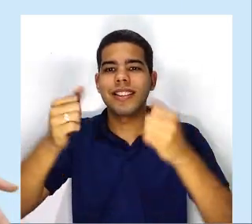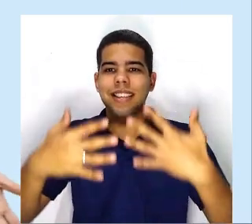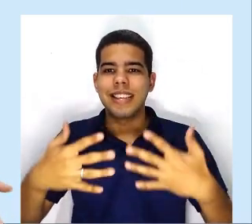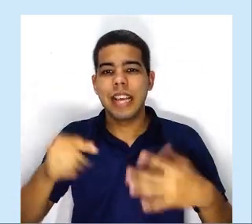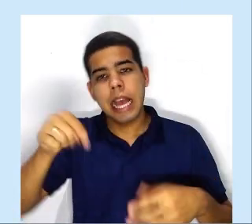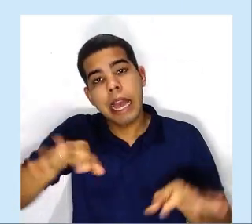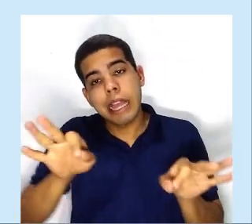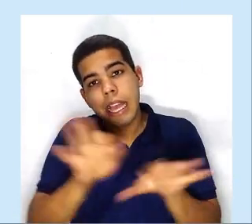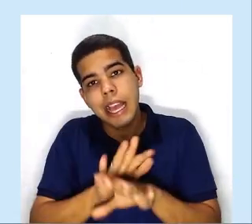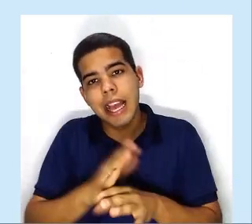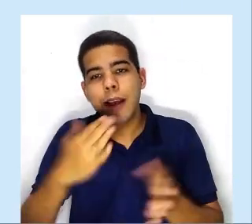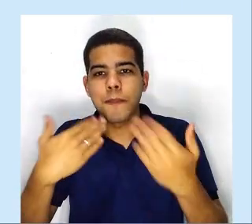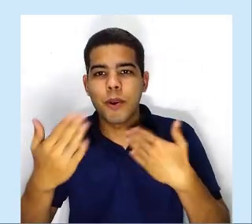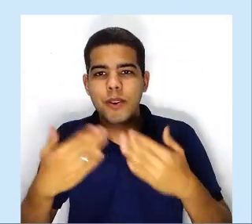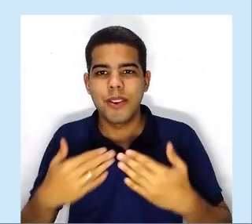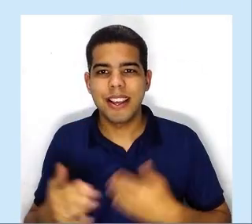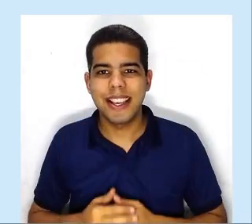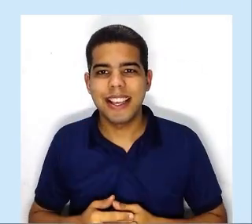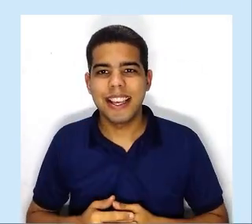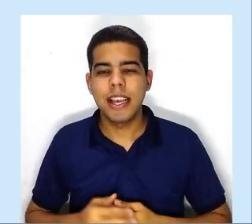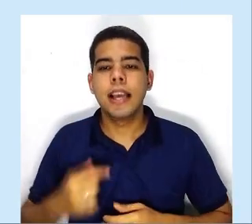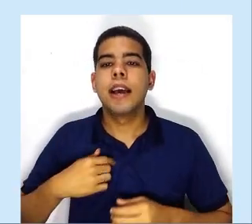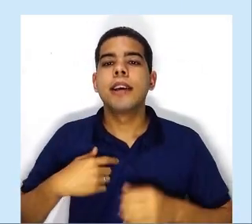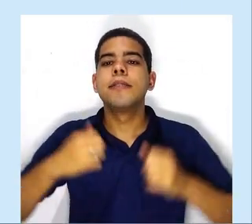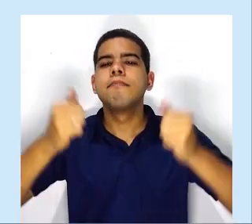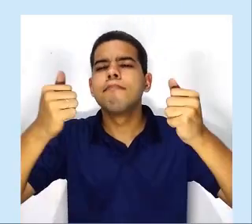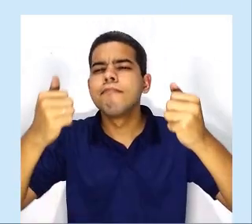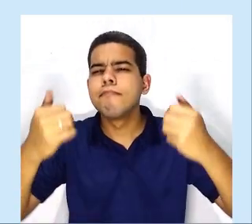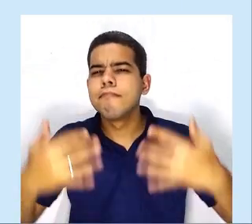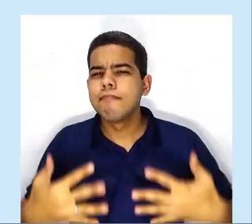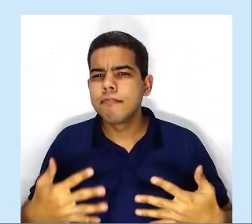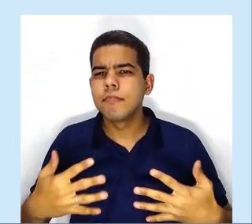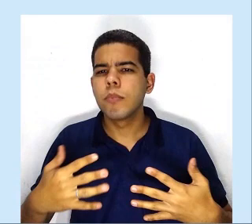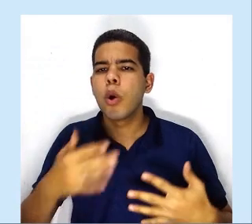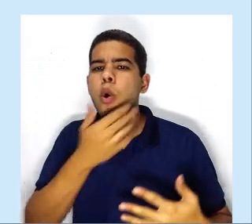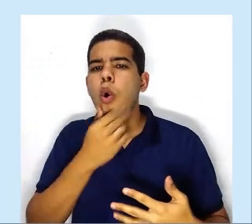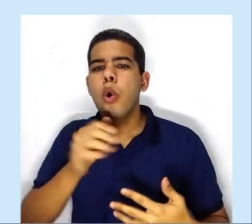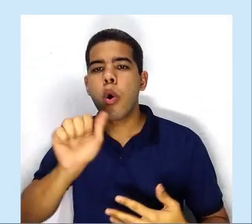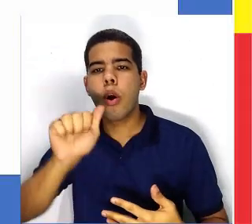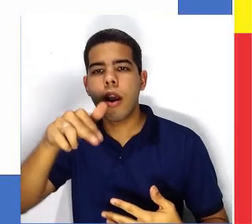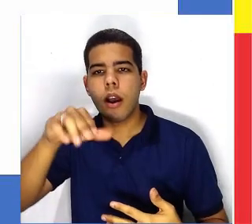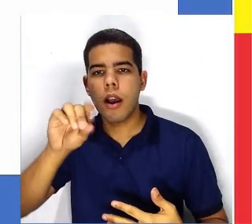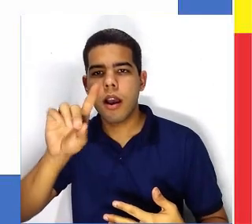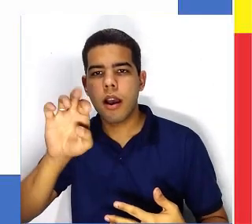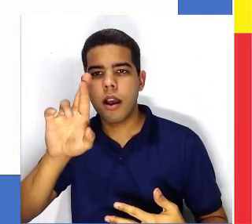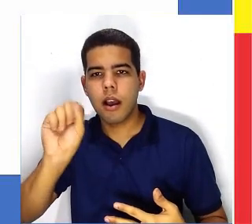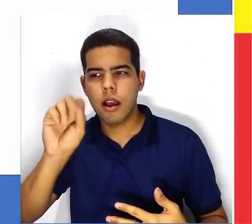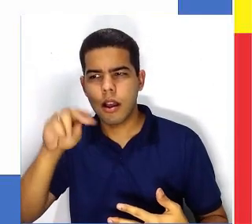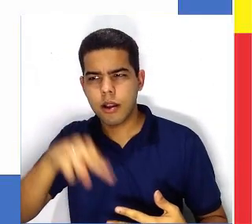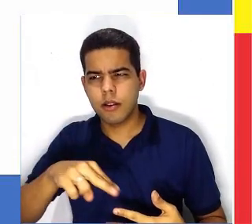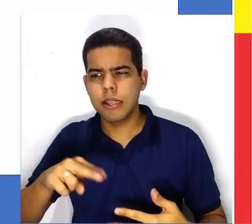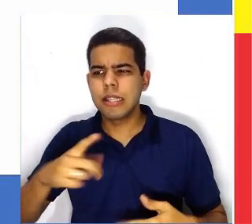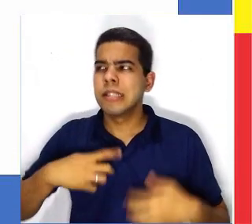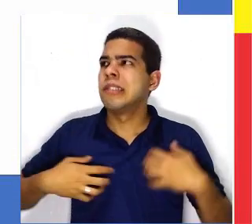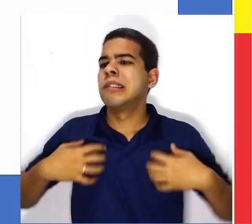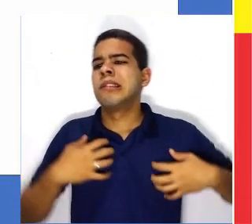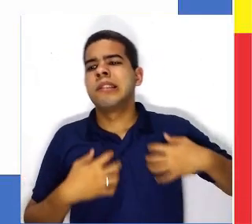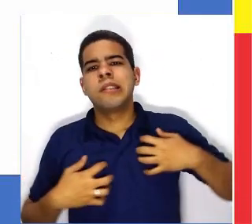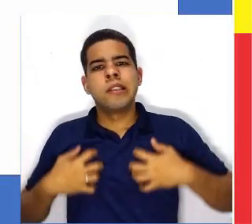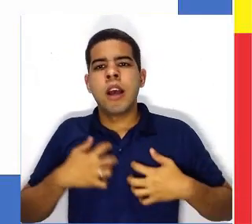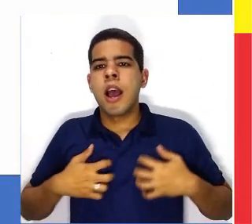Estamos encerrando mais um Papo Científico e eu queria deixar uma mensagem para vocês de Anderson Hitzman. A inquietude é o